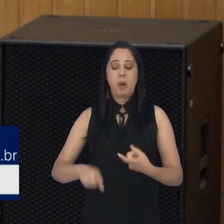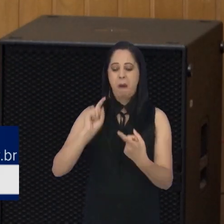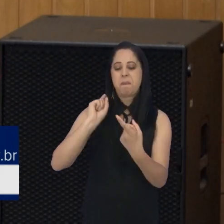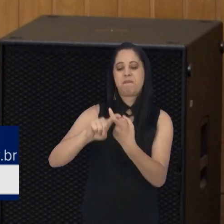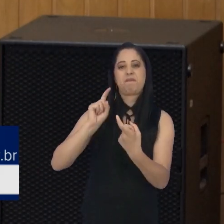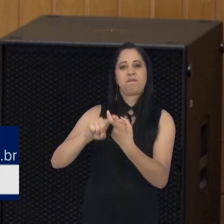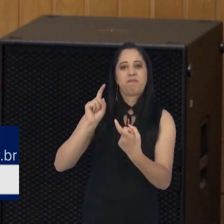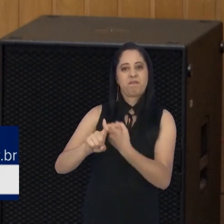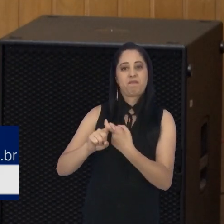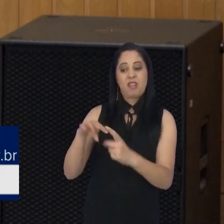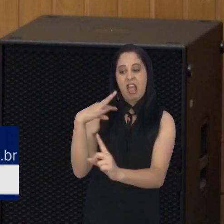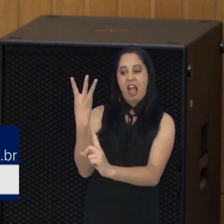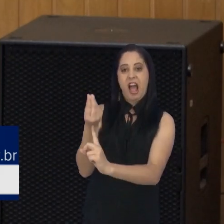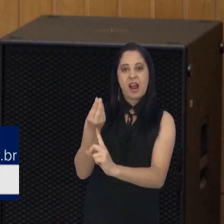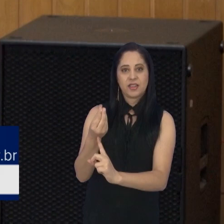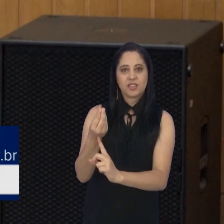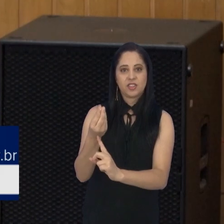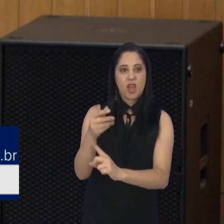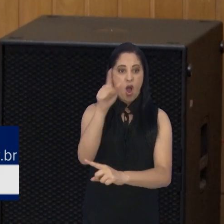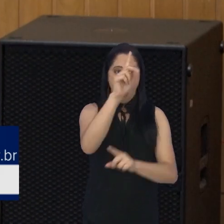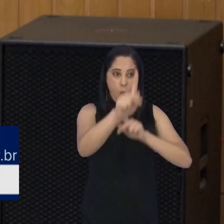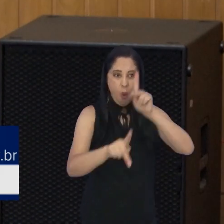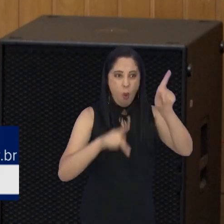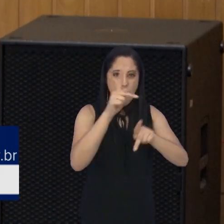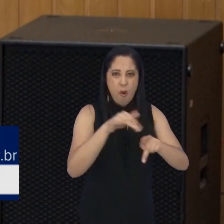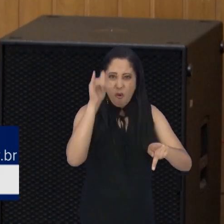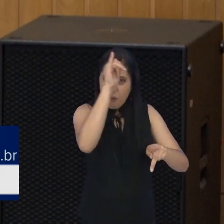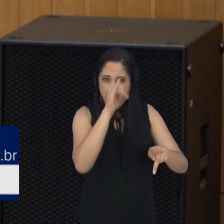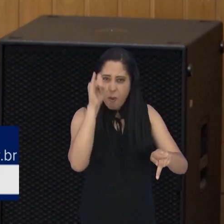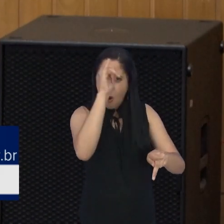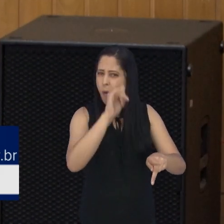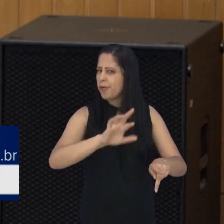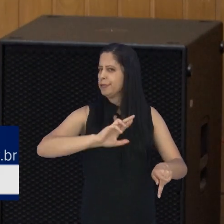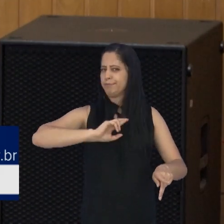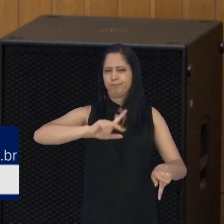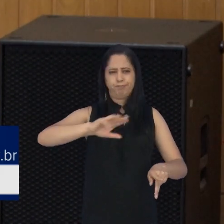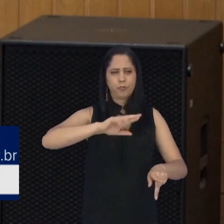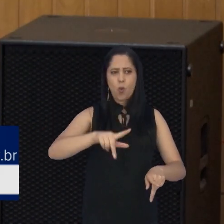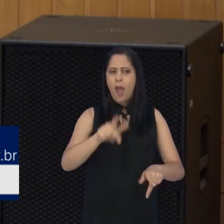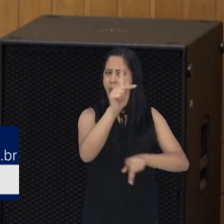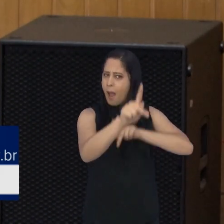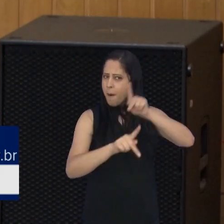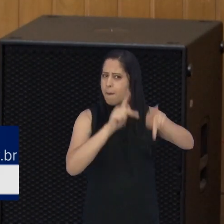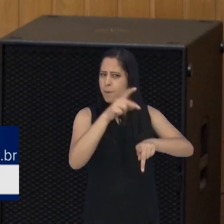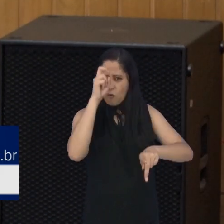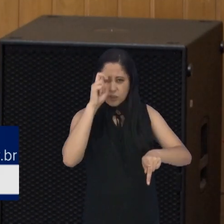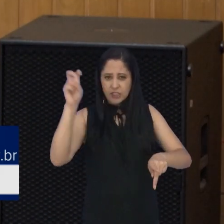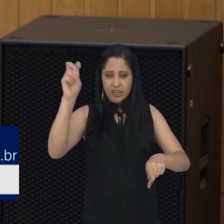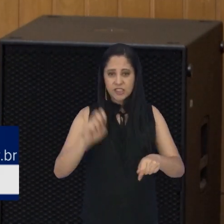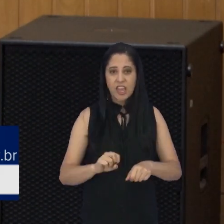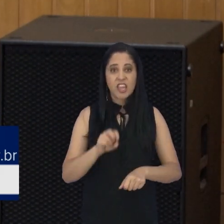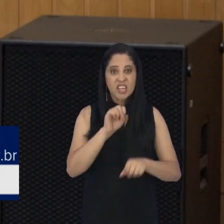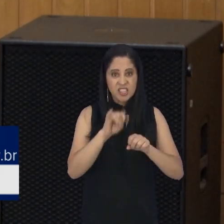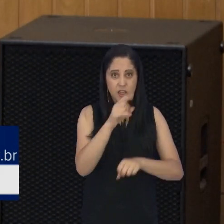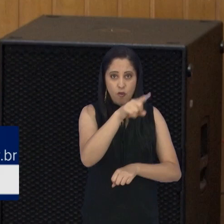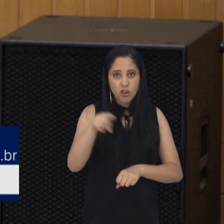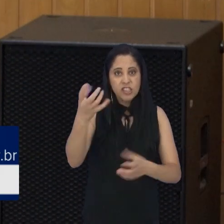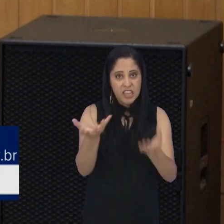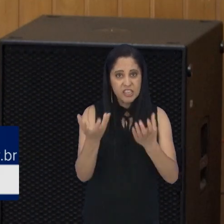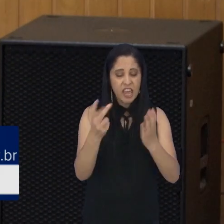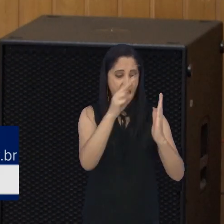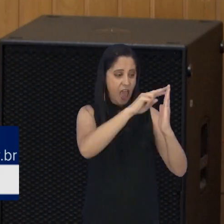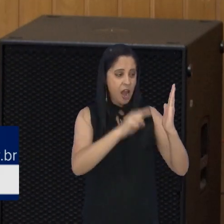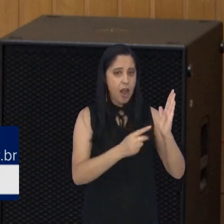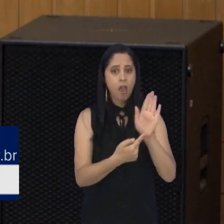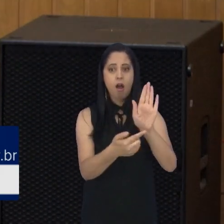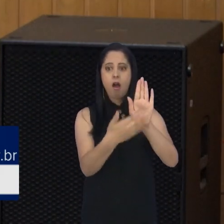cidade não é boba, não. A cidade é inteligente, entendeu? Então, a lei está aqui. Quem está aqui, o Tribunal